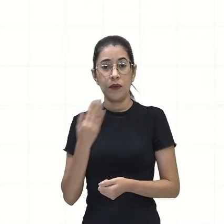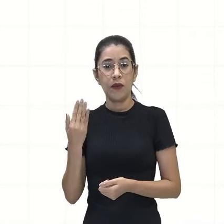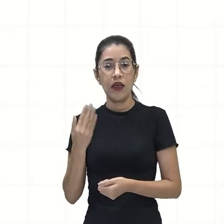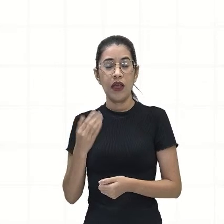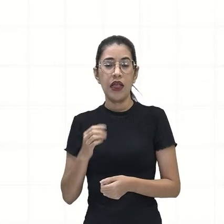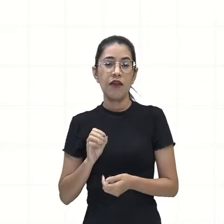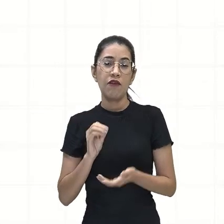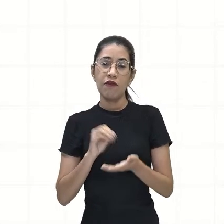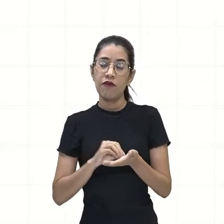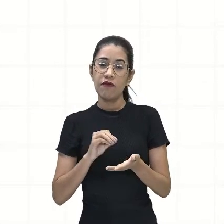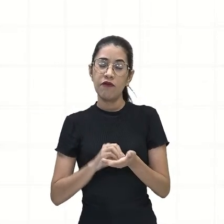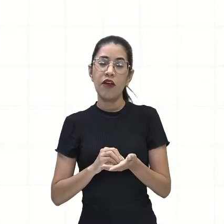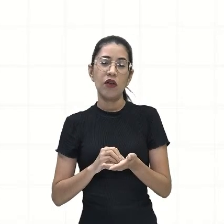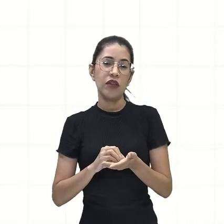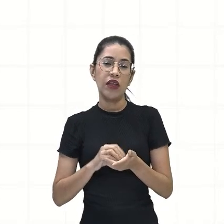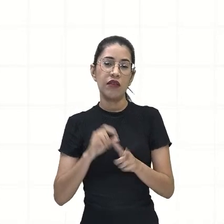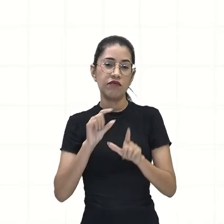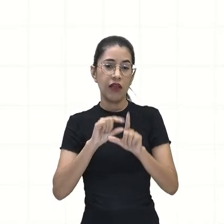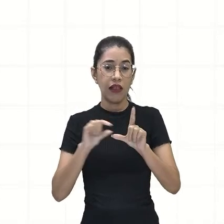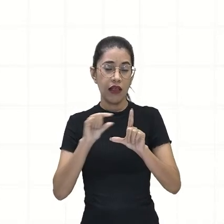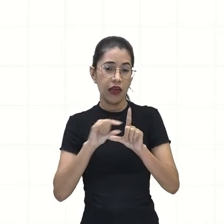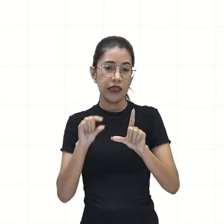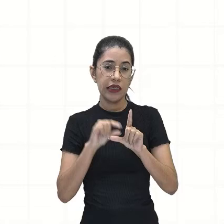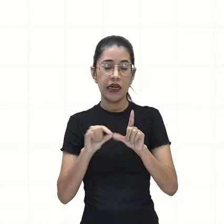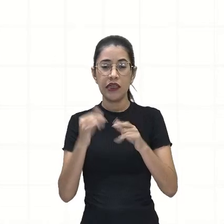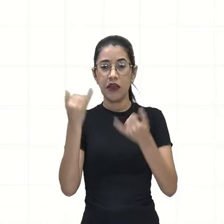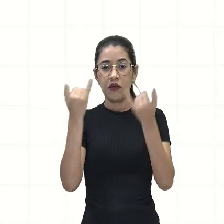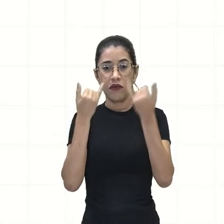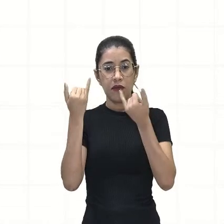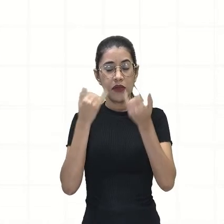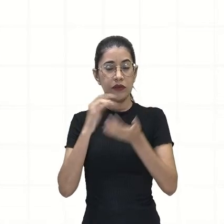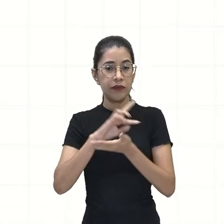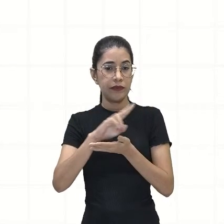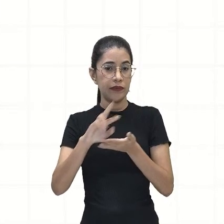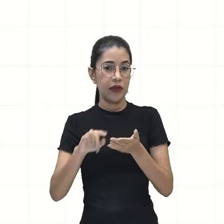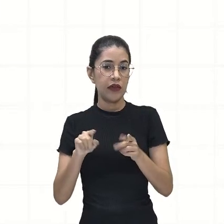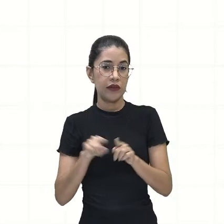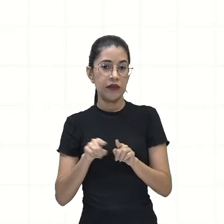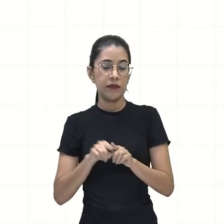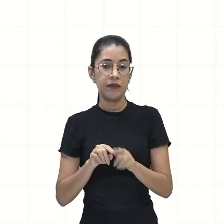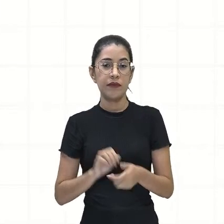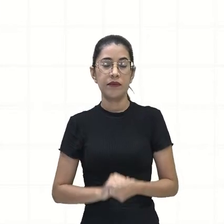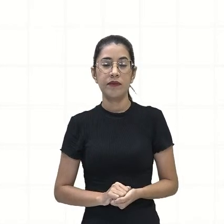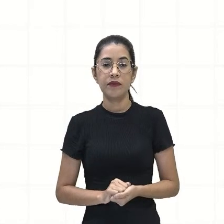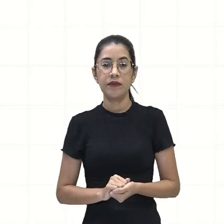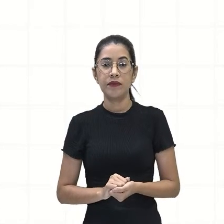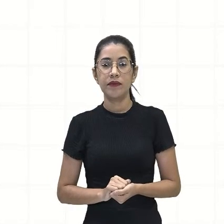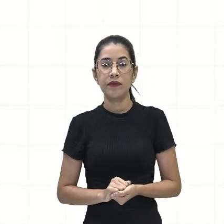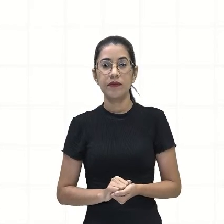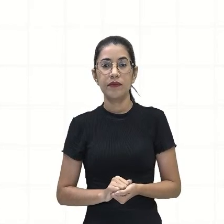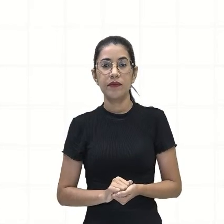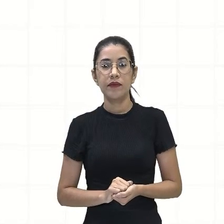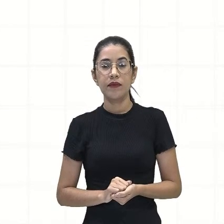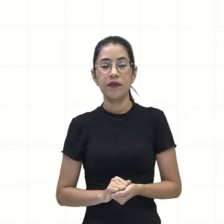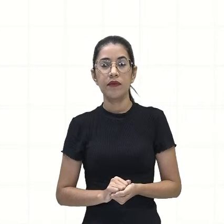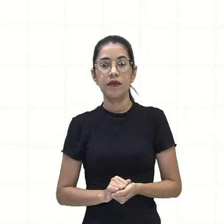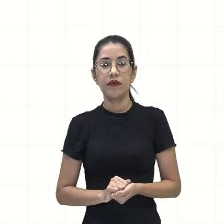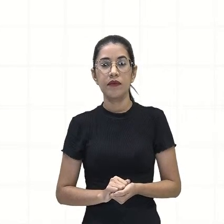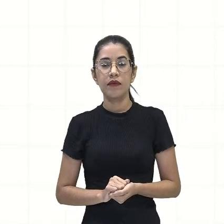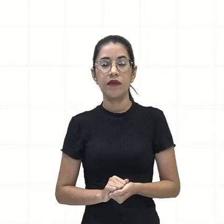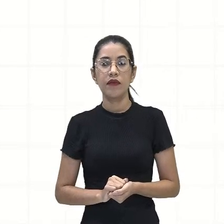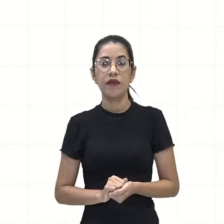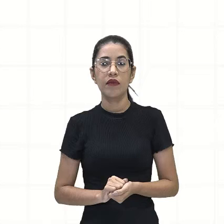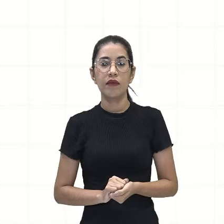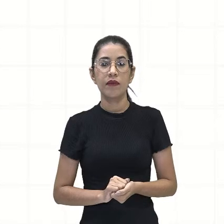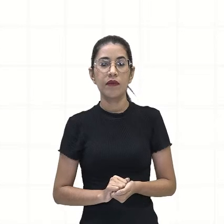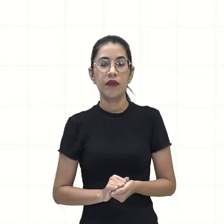a desejar uma legenda, né? E a legenda ela não está muito clara pra gente, tá bom? E sem contar